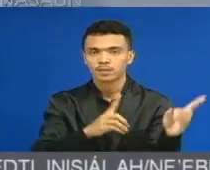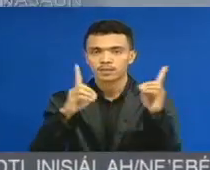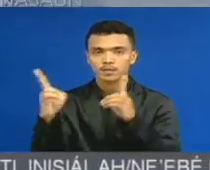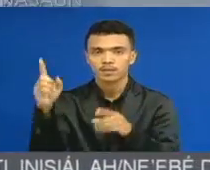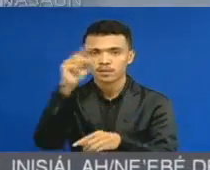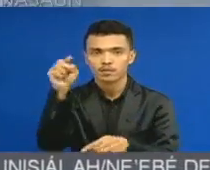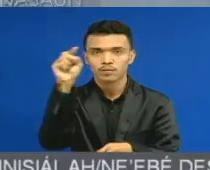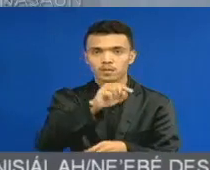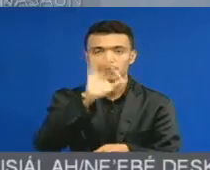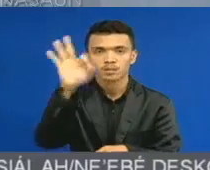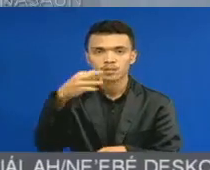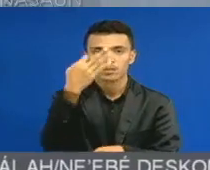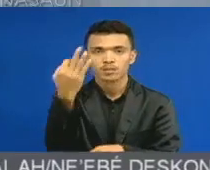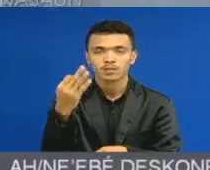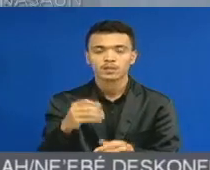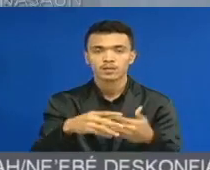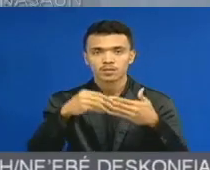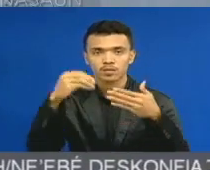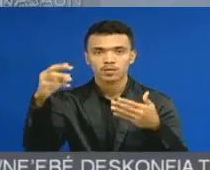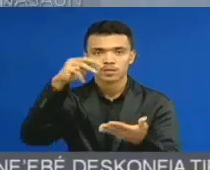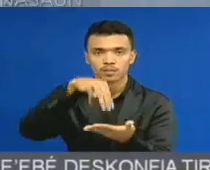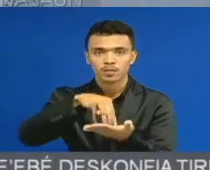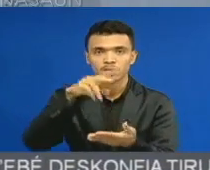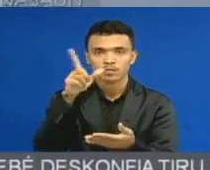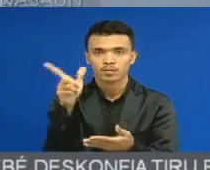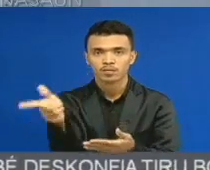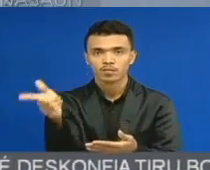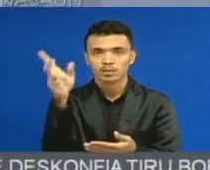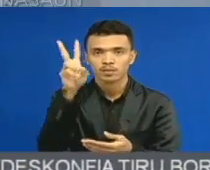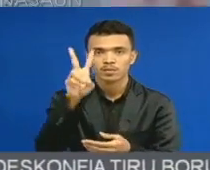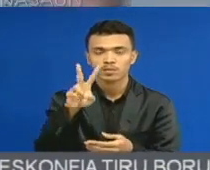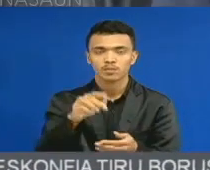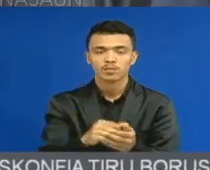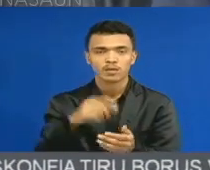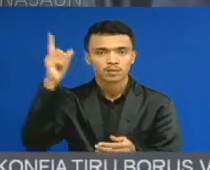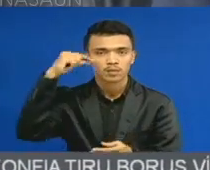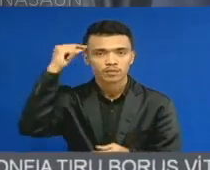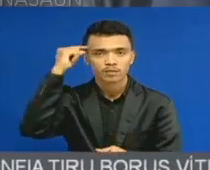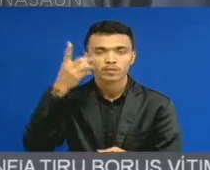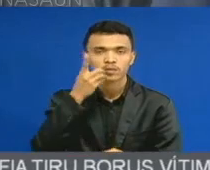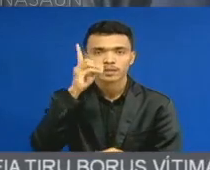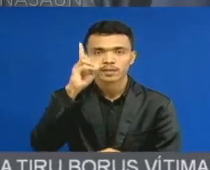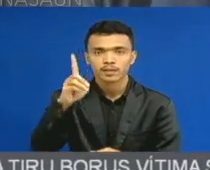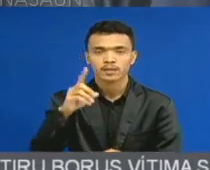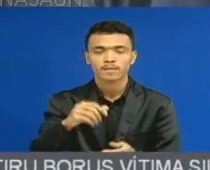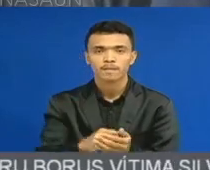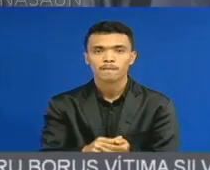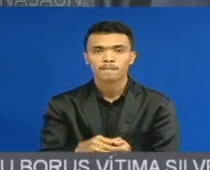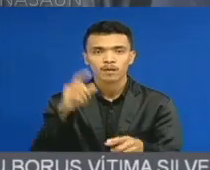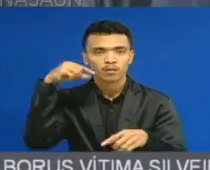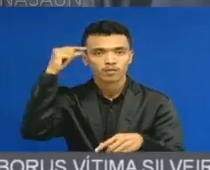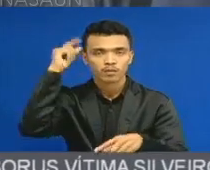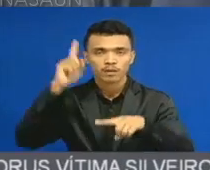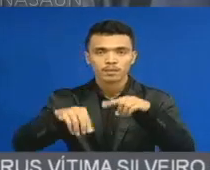cento sanulo recensia, cada dólar americano milhão do anulo recenrua. Governante ne declara. Governo labele